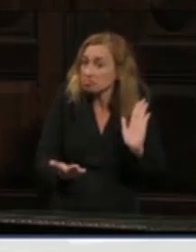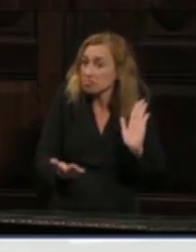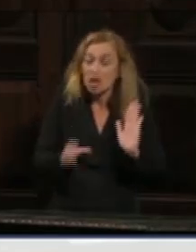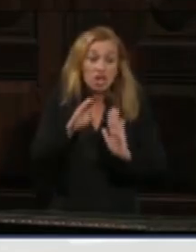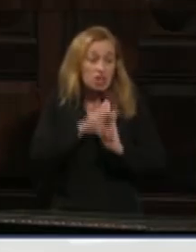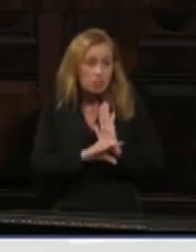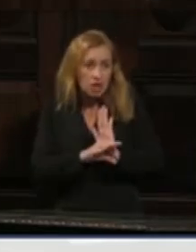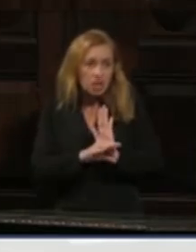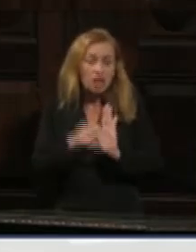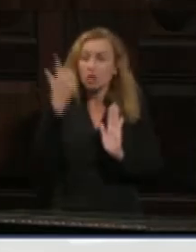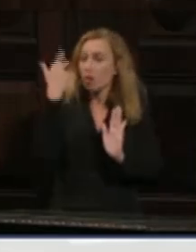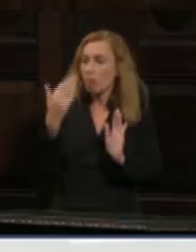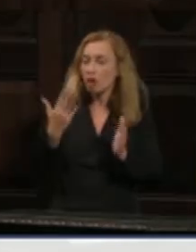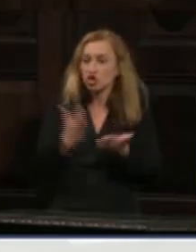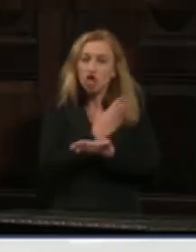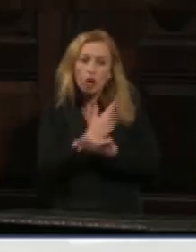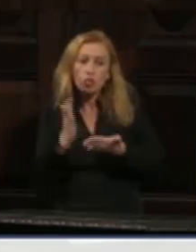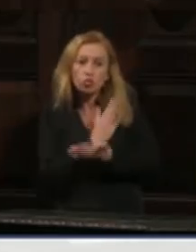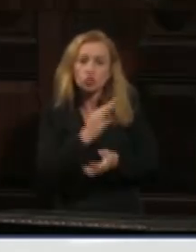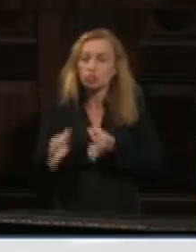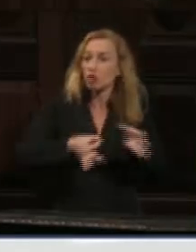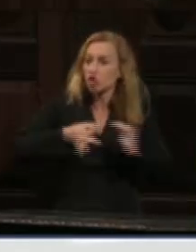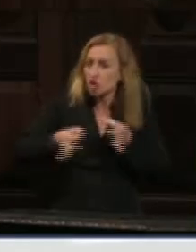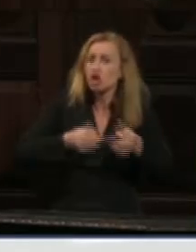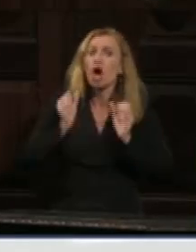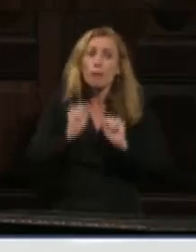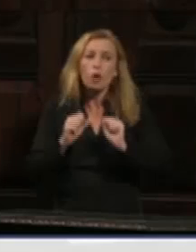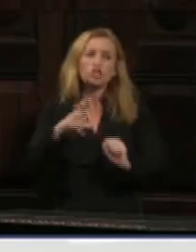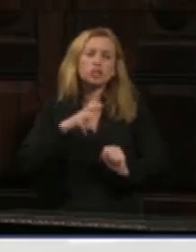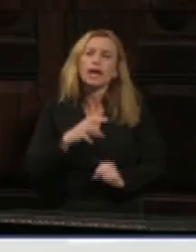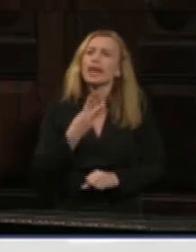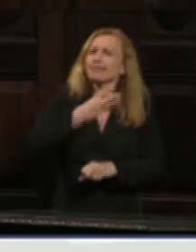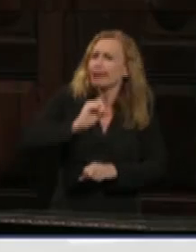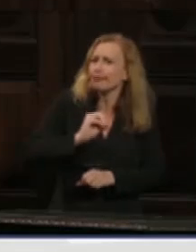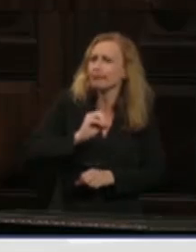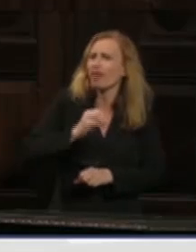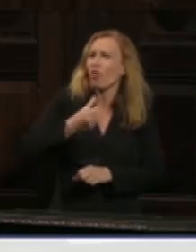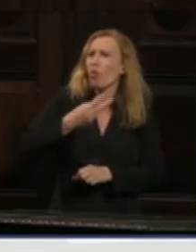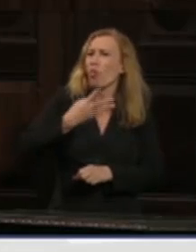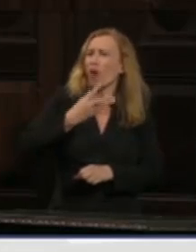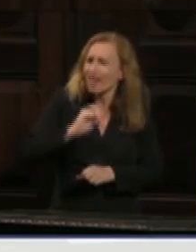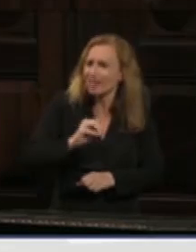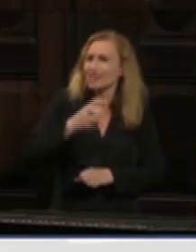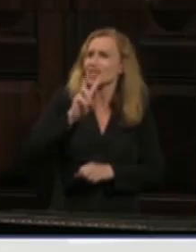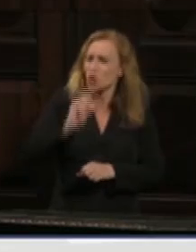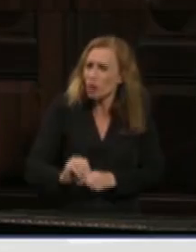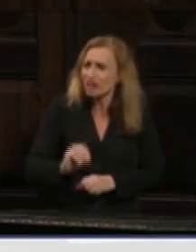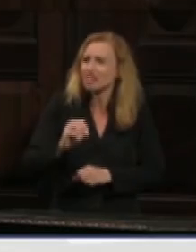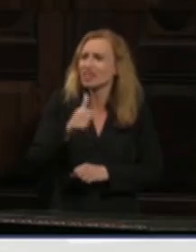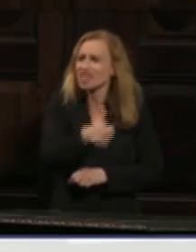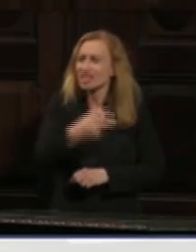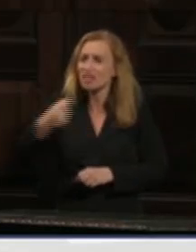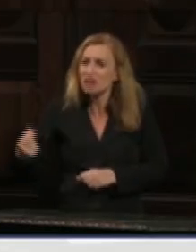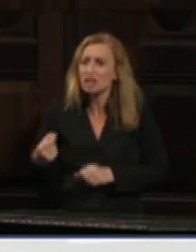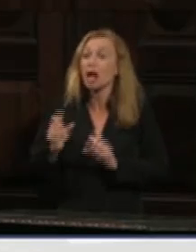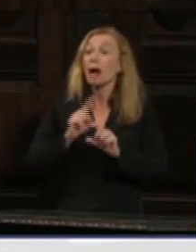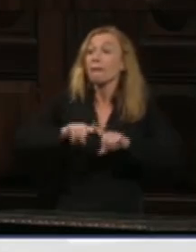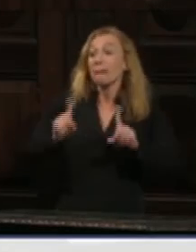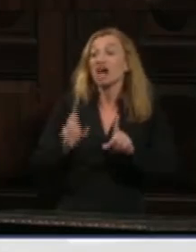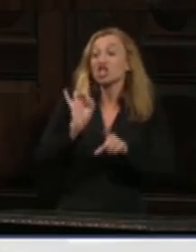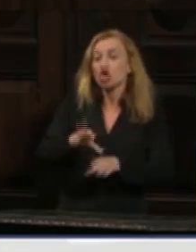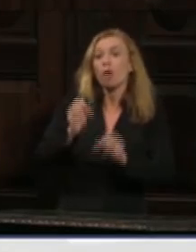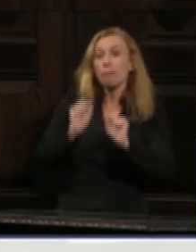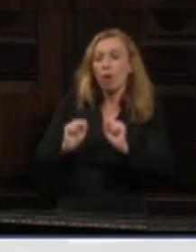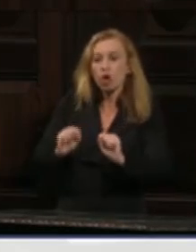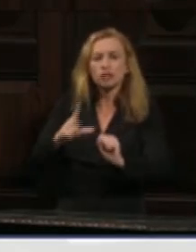projetos. Pode ter 30, 40, 50, 120. mas só pode subsistir